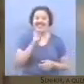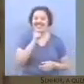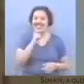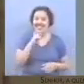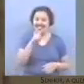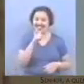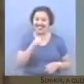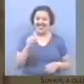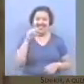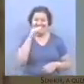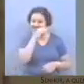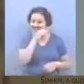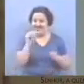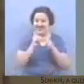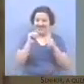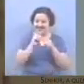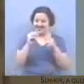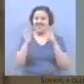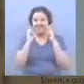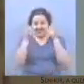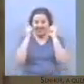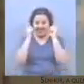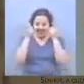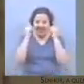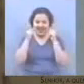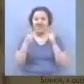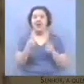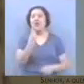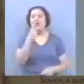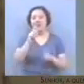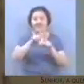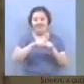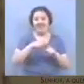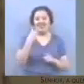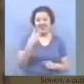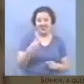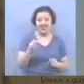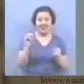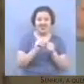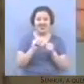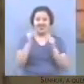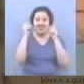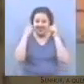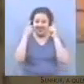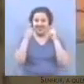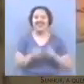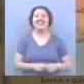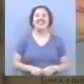fazer isso, equipe para fazer aquilo, e faz reunião, reunião, reunião. Leva um mês, dois fazendo reunião, a equipe faz isso, faz isso.